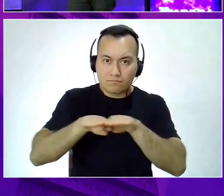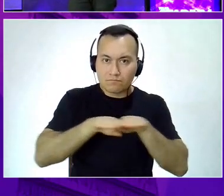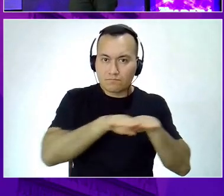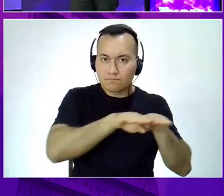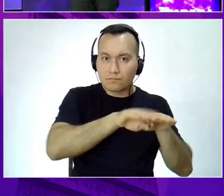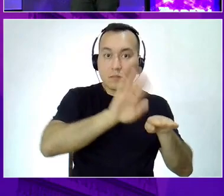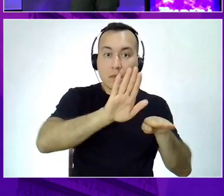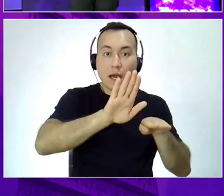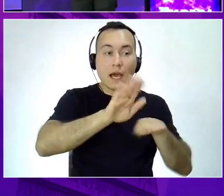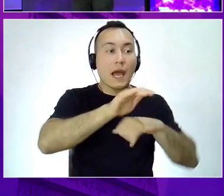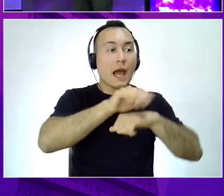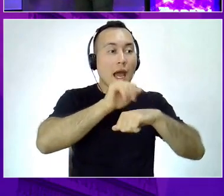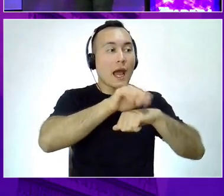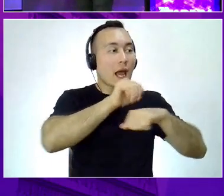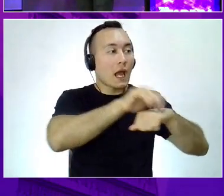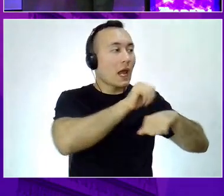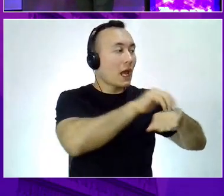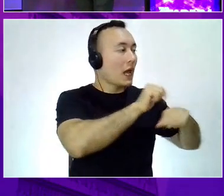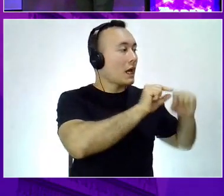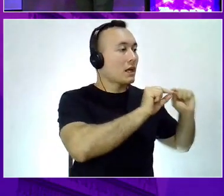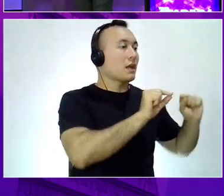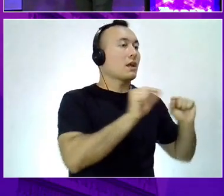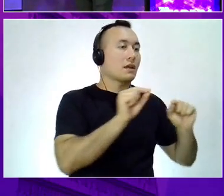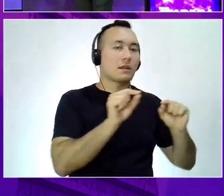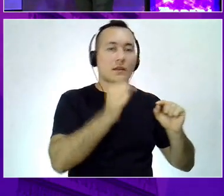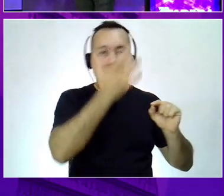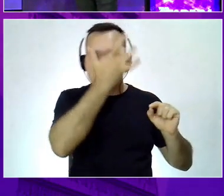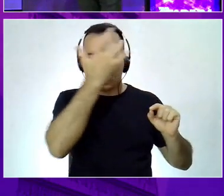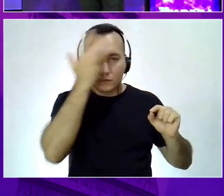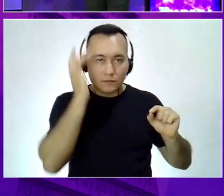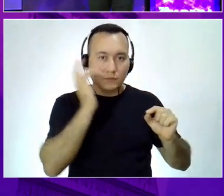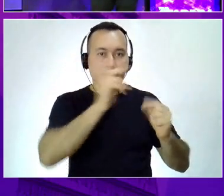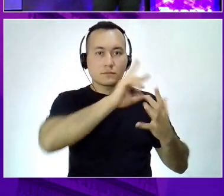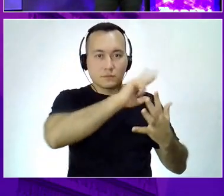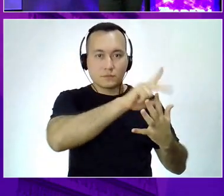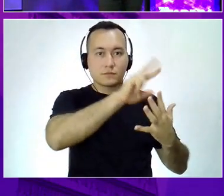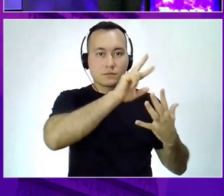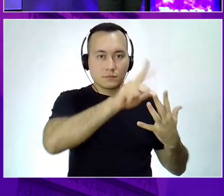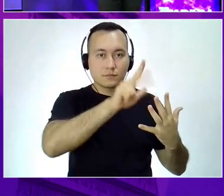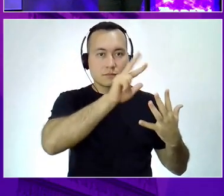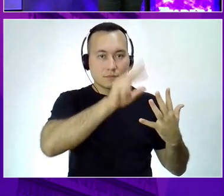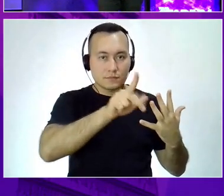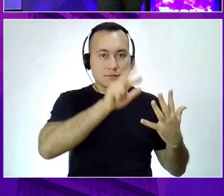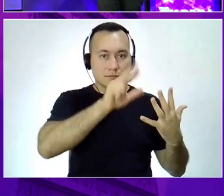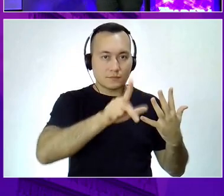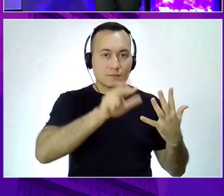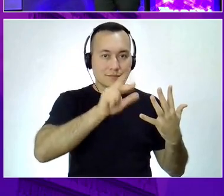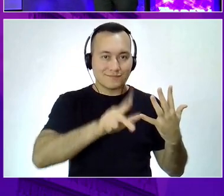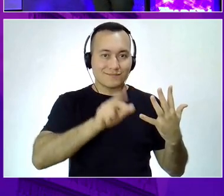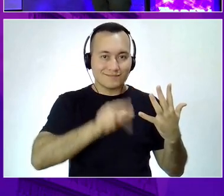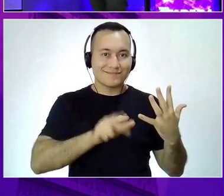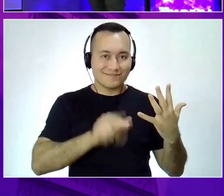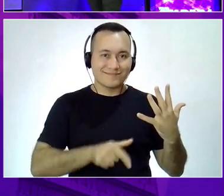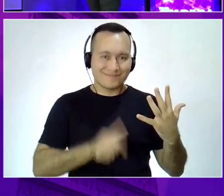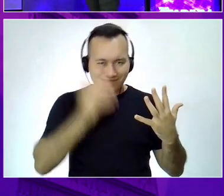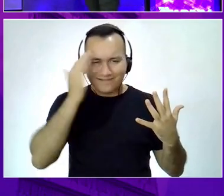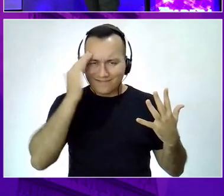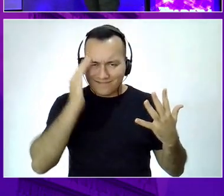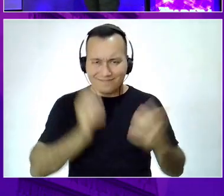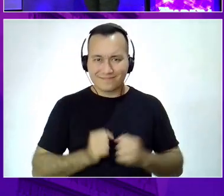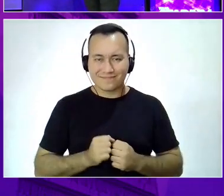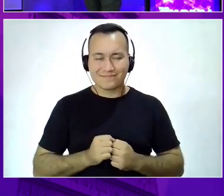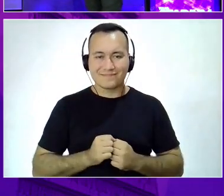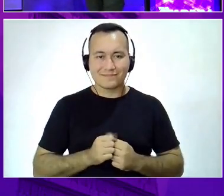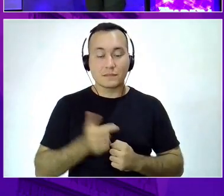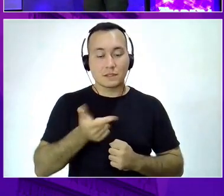Então, eu preciso trazer, por exemplo, consultorias, trazer essas pessoas que já tenham um viés de testes de acessibilidade,